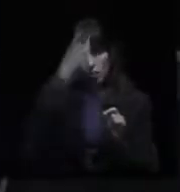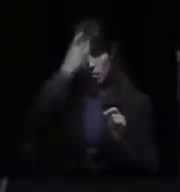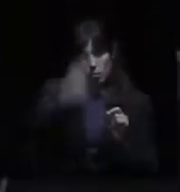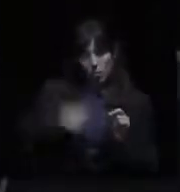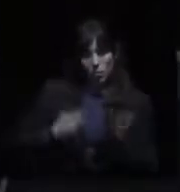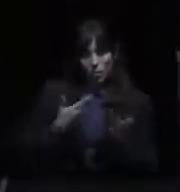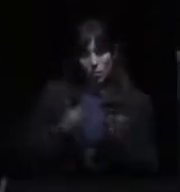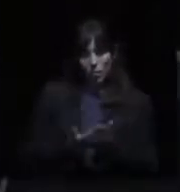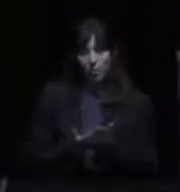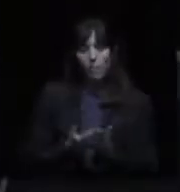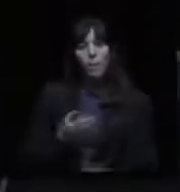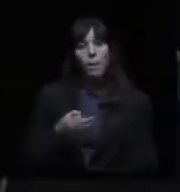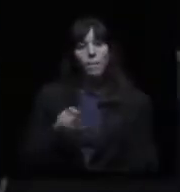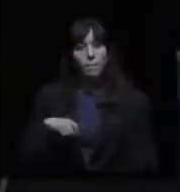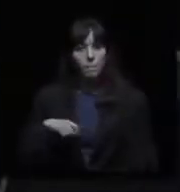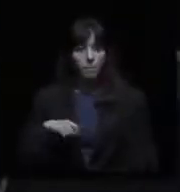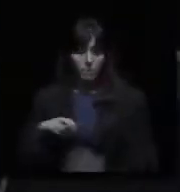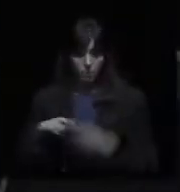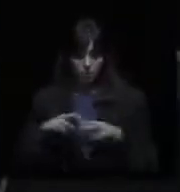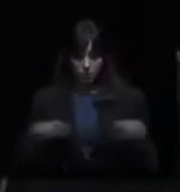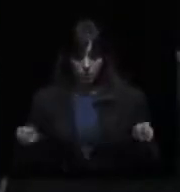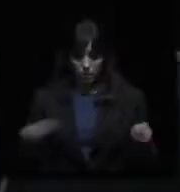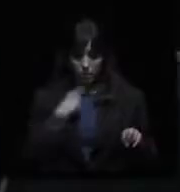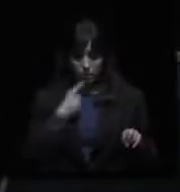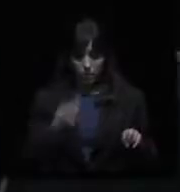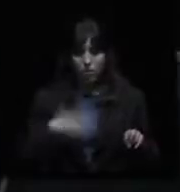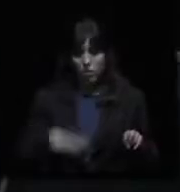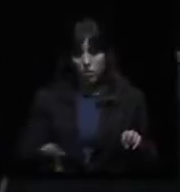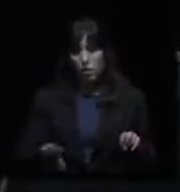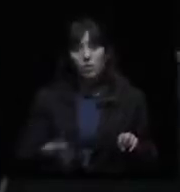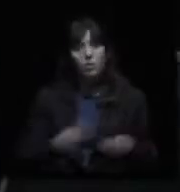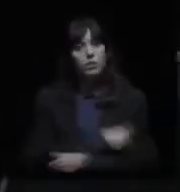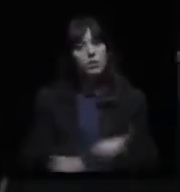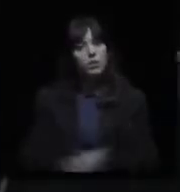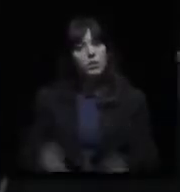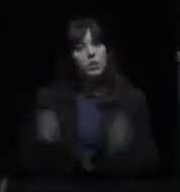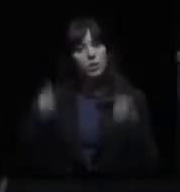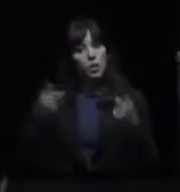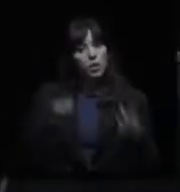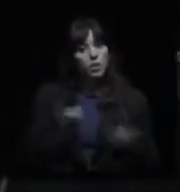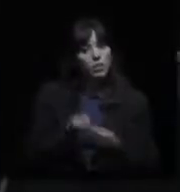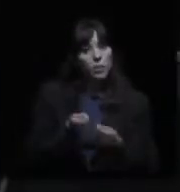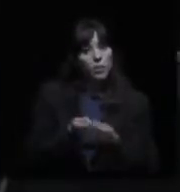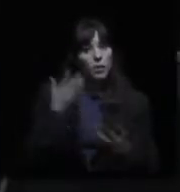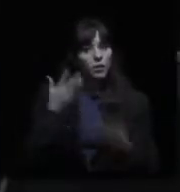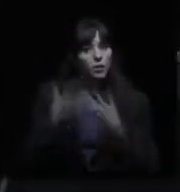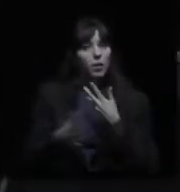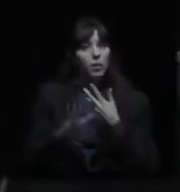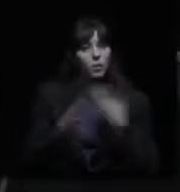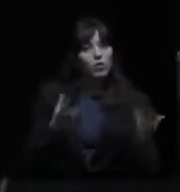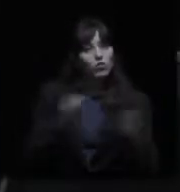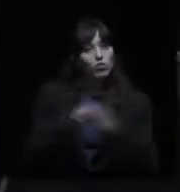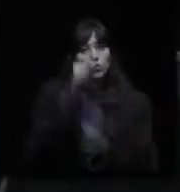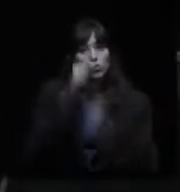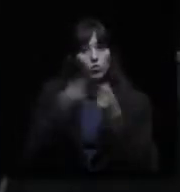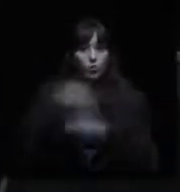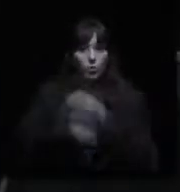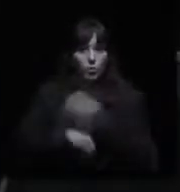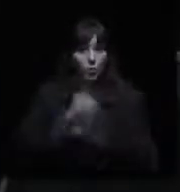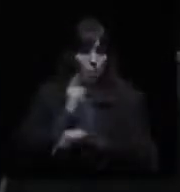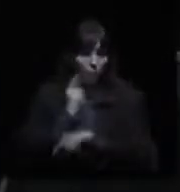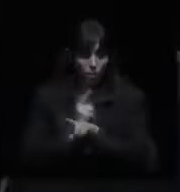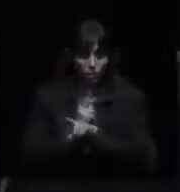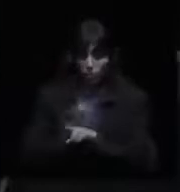uma cidade participada e transparente e aproximar os eleitos dos eleitores. Mas este é o mesmo Executivo que no ano passado rejeitou